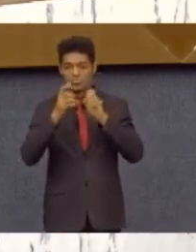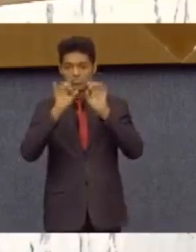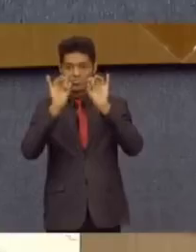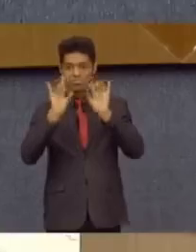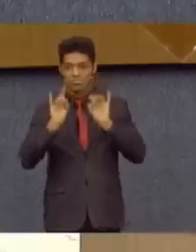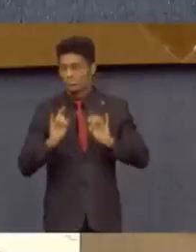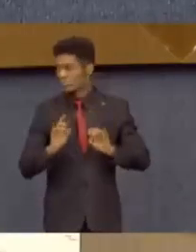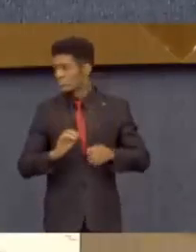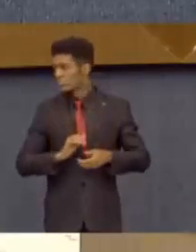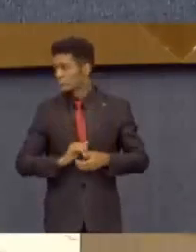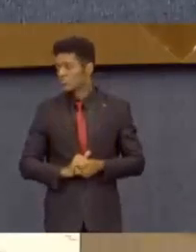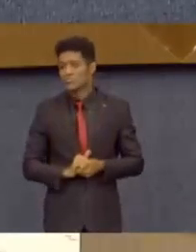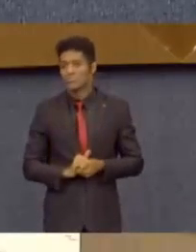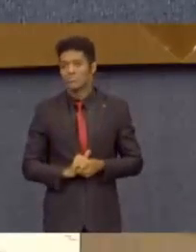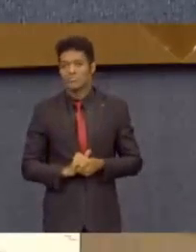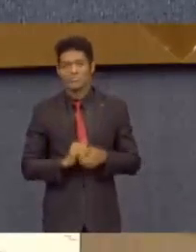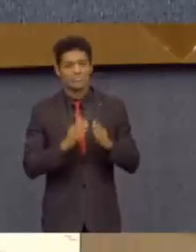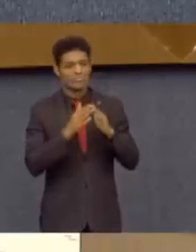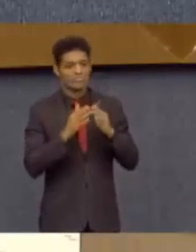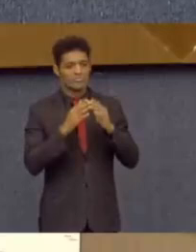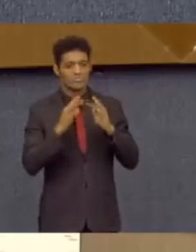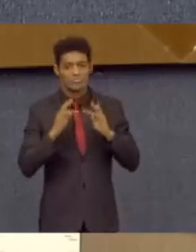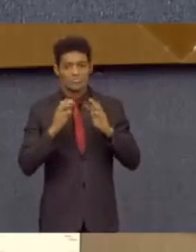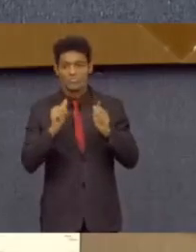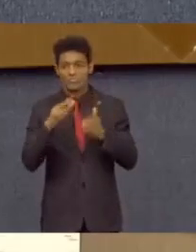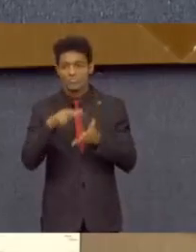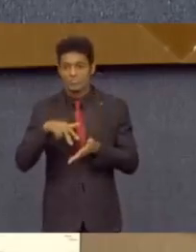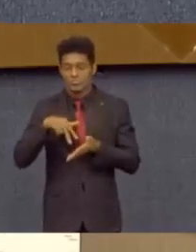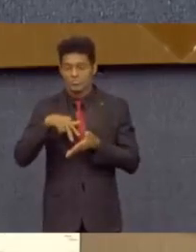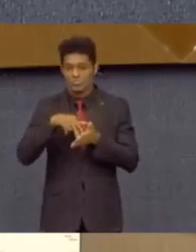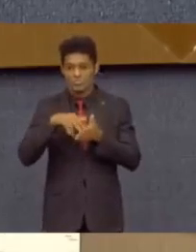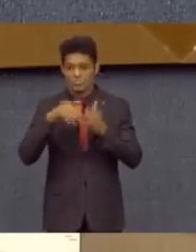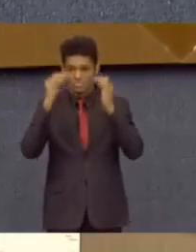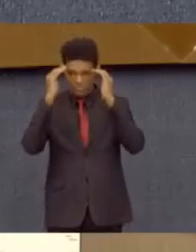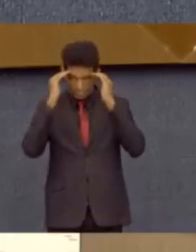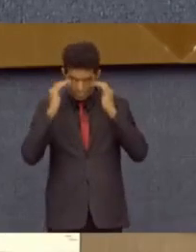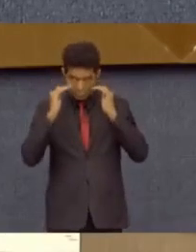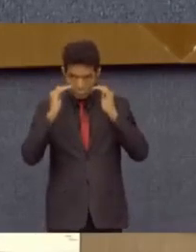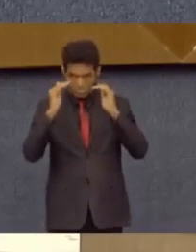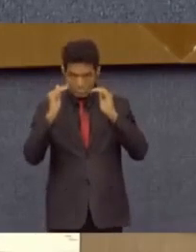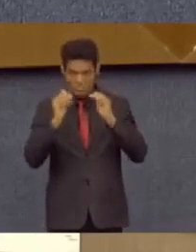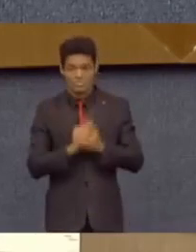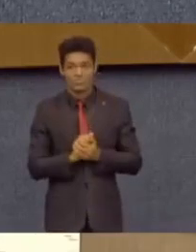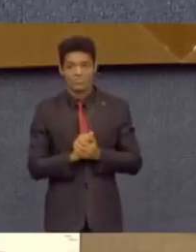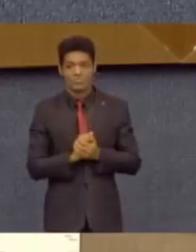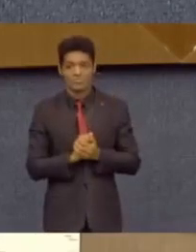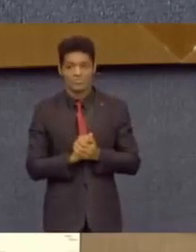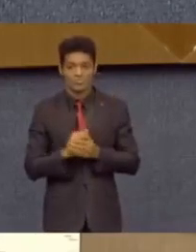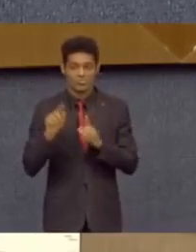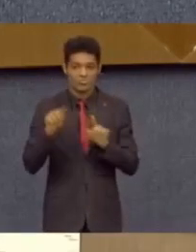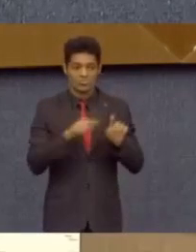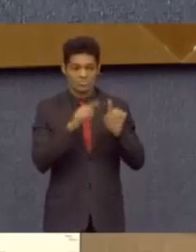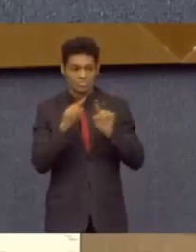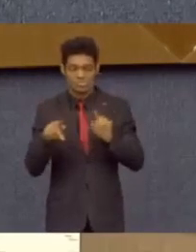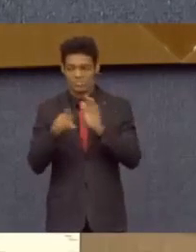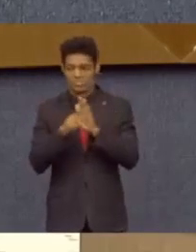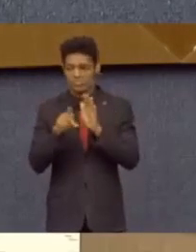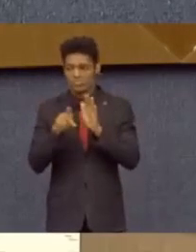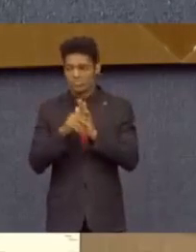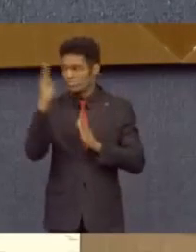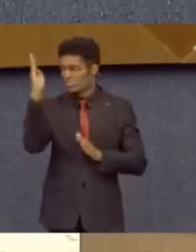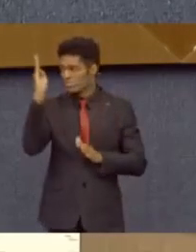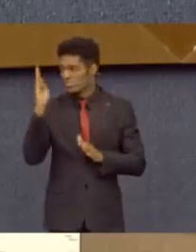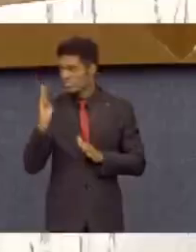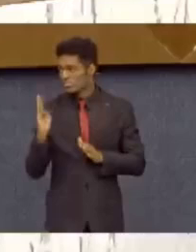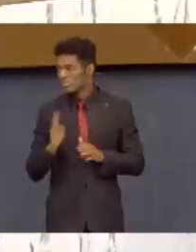reunião solene. Solicitamos a todos que se coloquem em posição de respeito para ouvirem o hino nacional